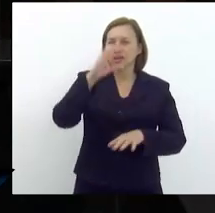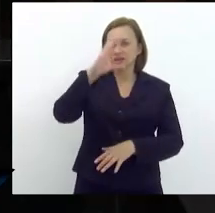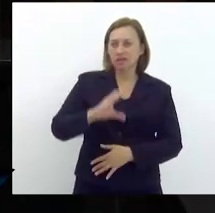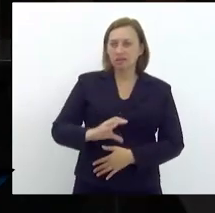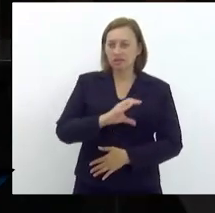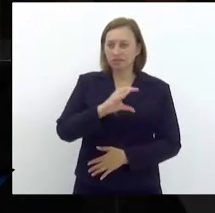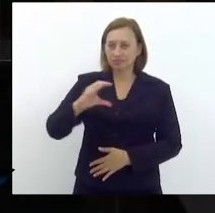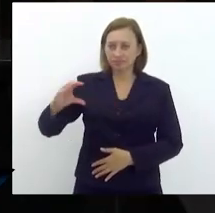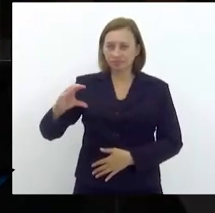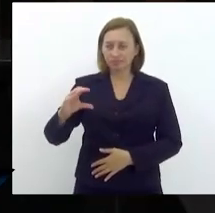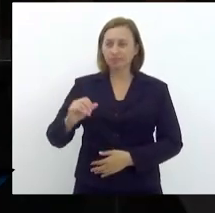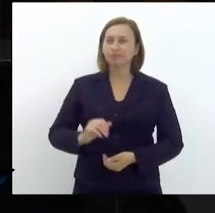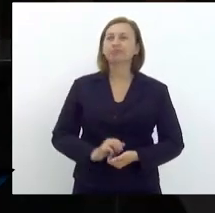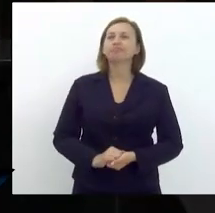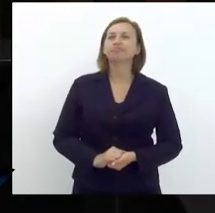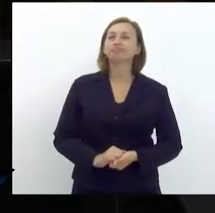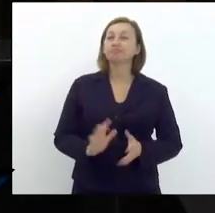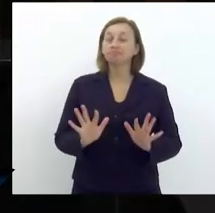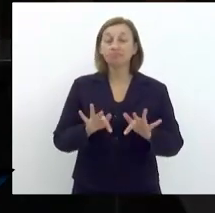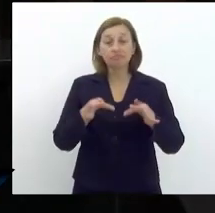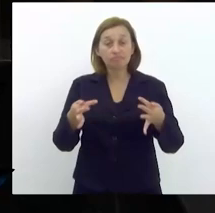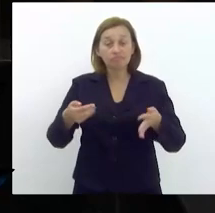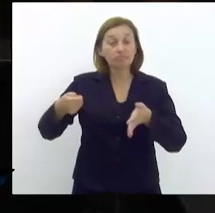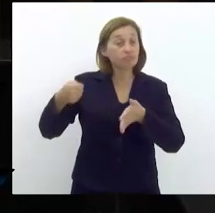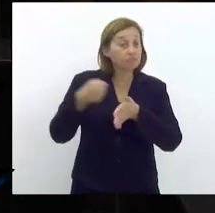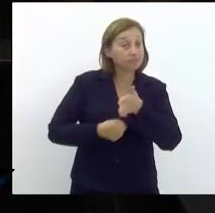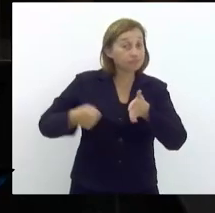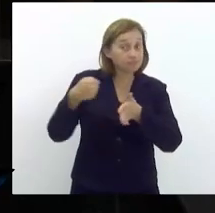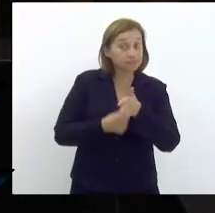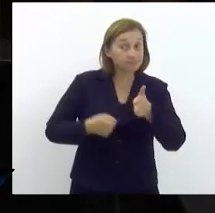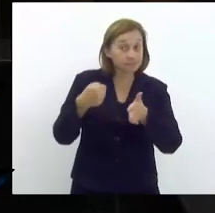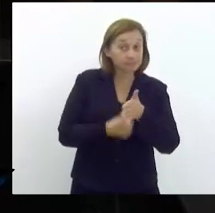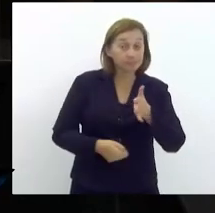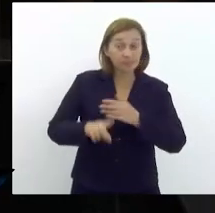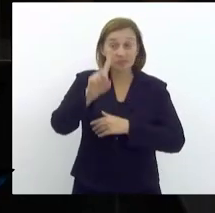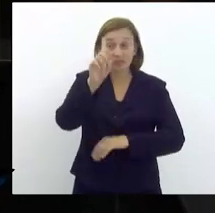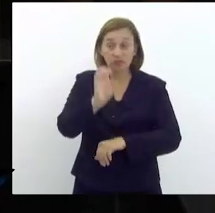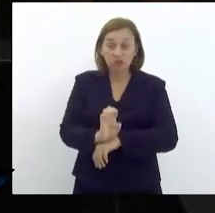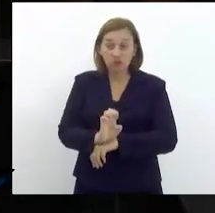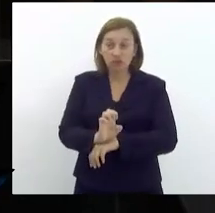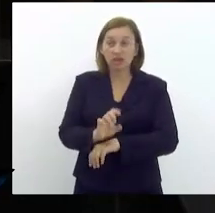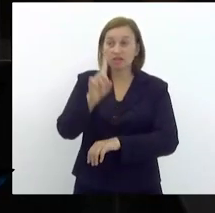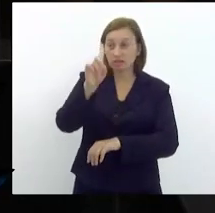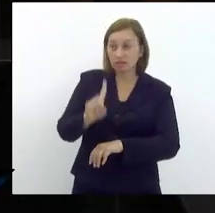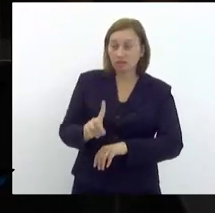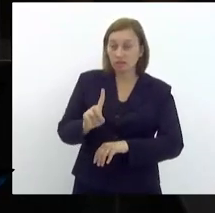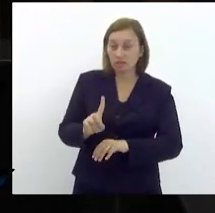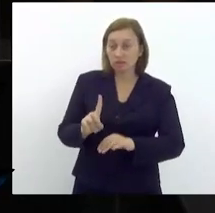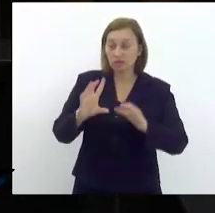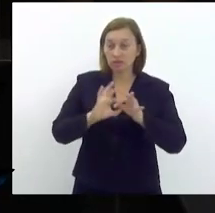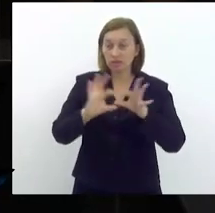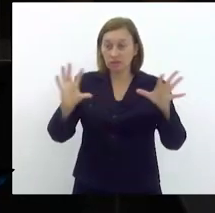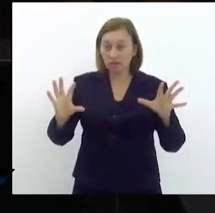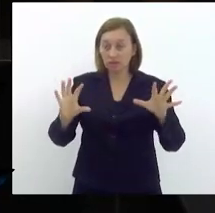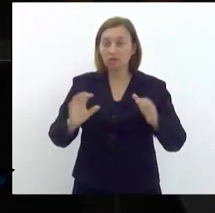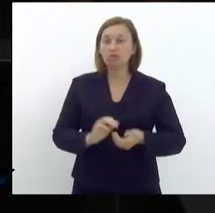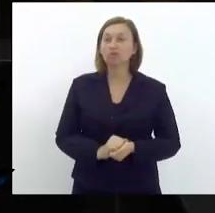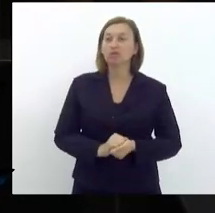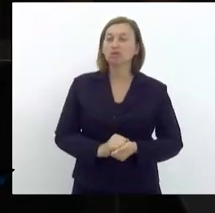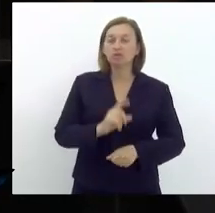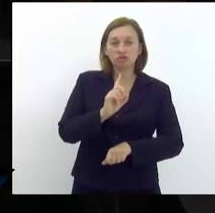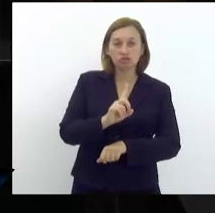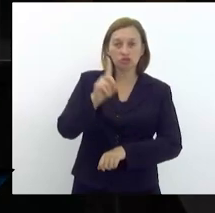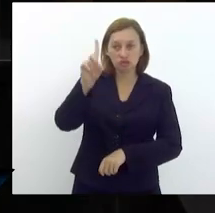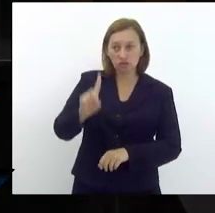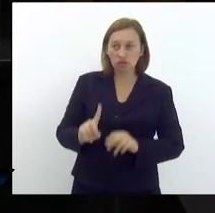simplesmente Lutaram pelo Estado democrático de direito e os direitos